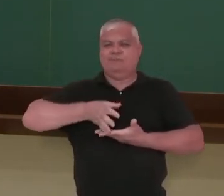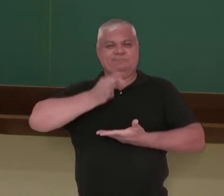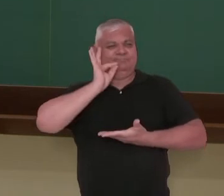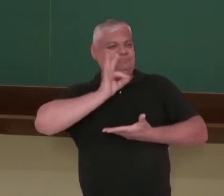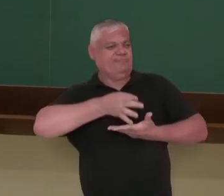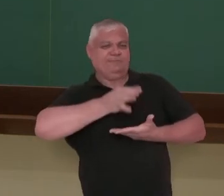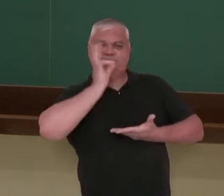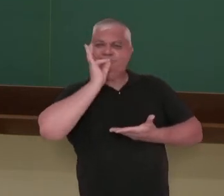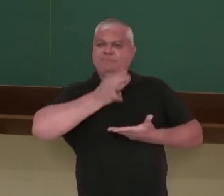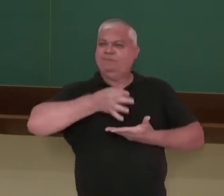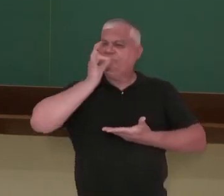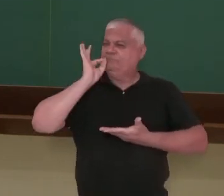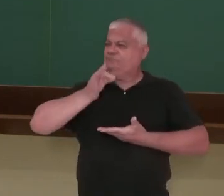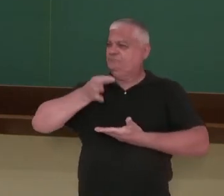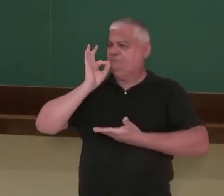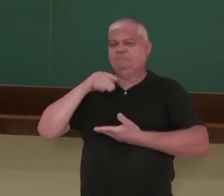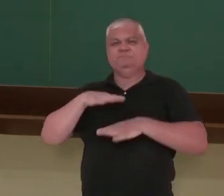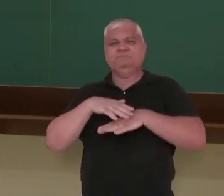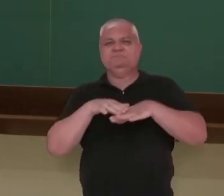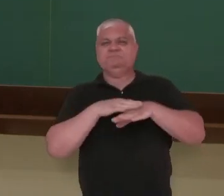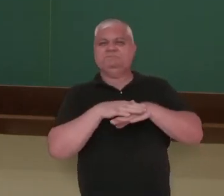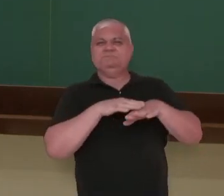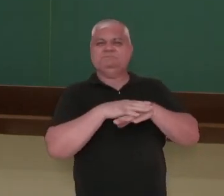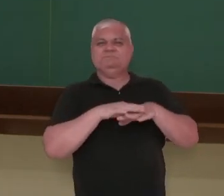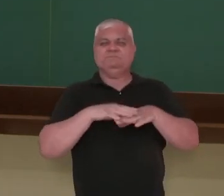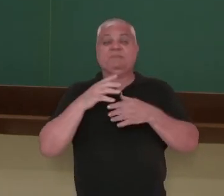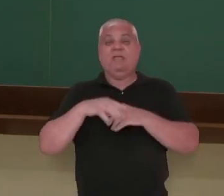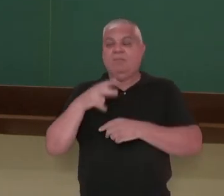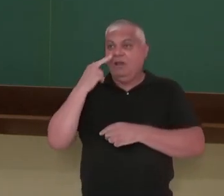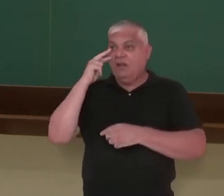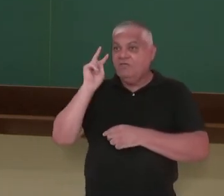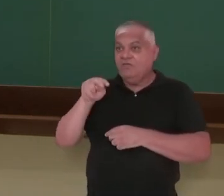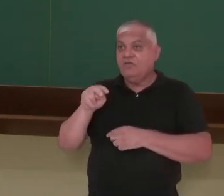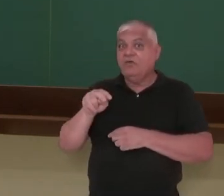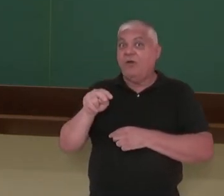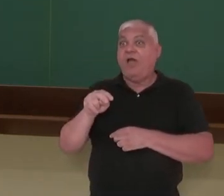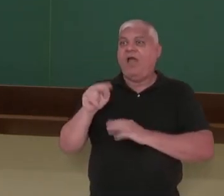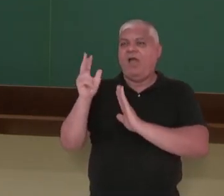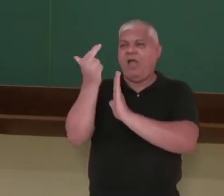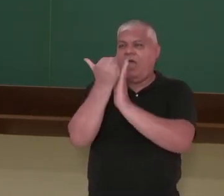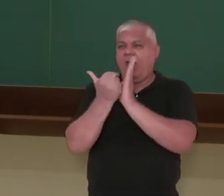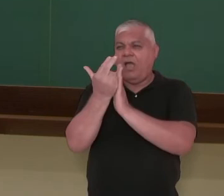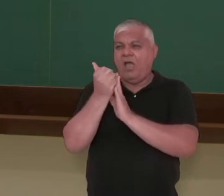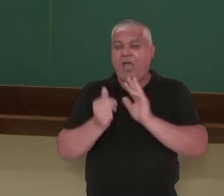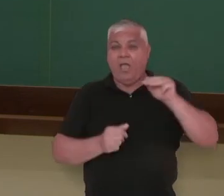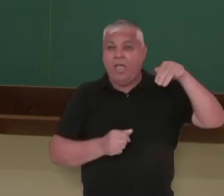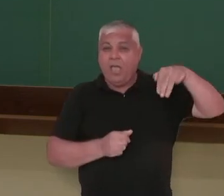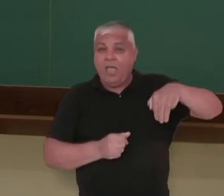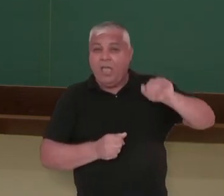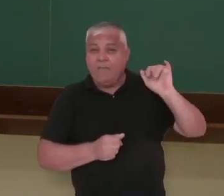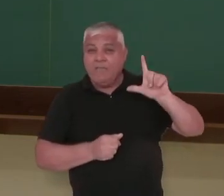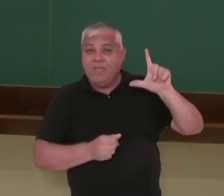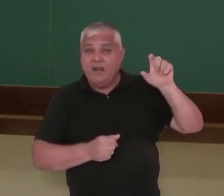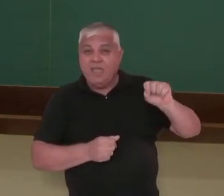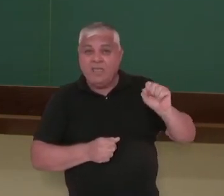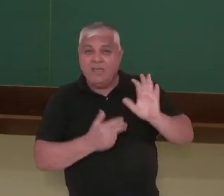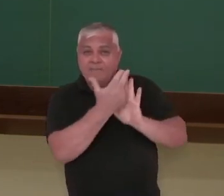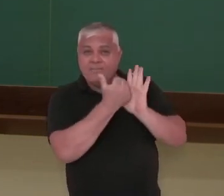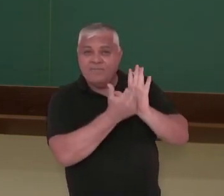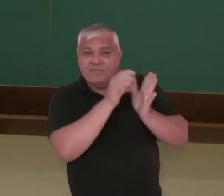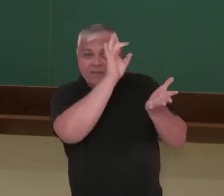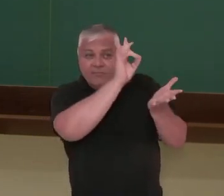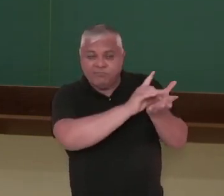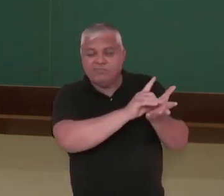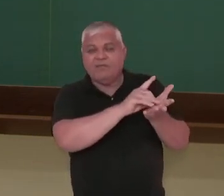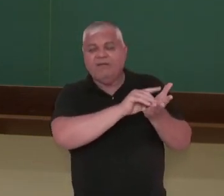e ele viu o trabalho do Millet, e ele vê como o Millet está retratando a realidade. Ele vê a obrigação de retratar a realidade também, e ele usa a